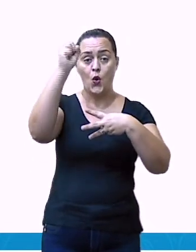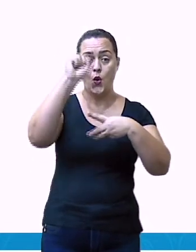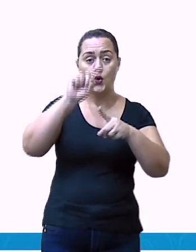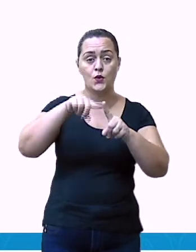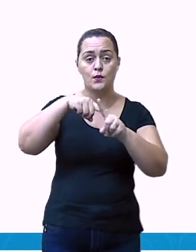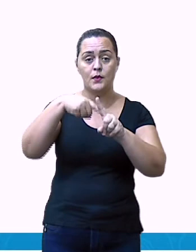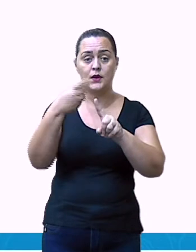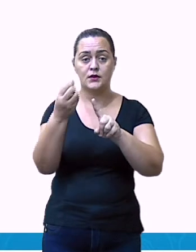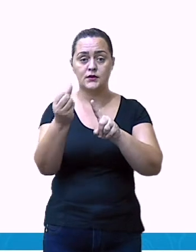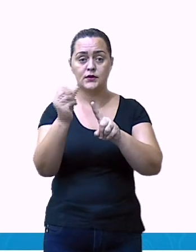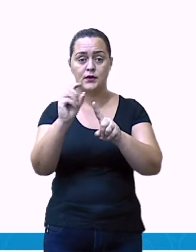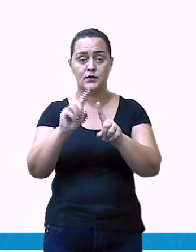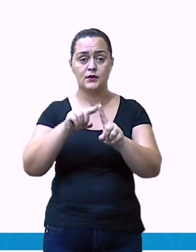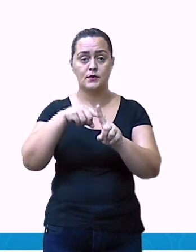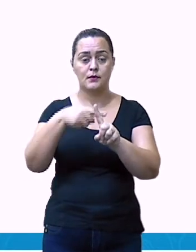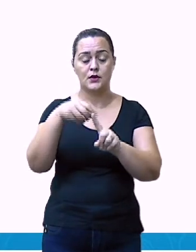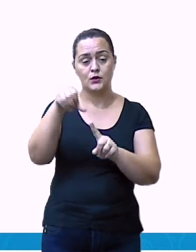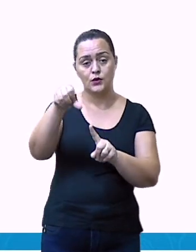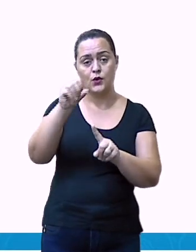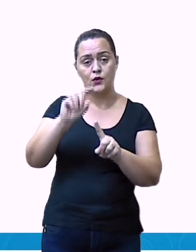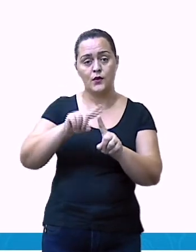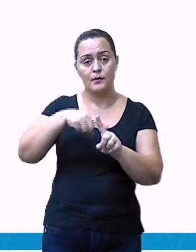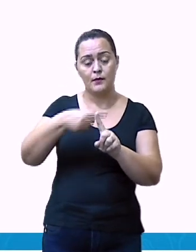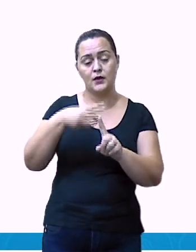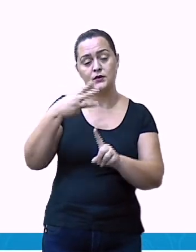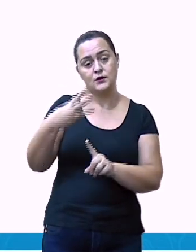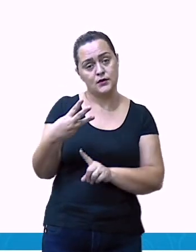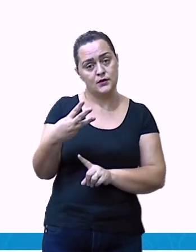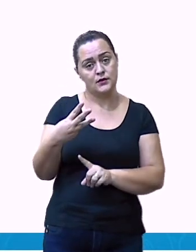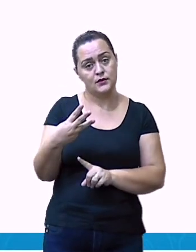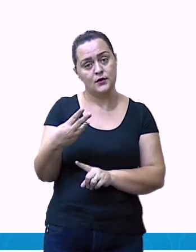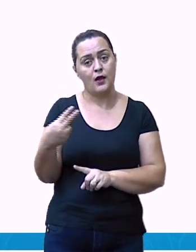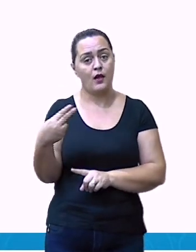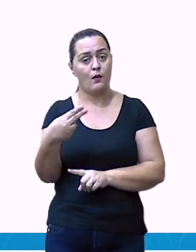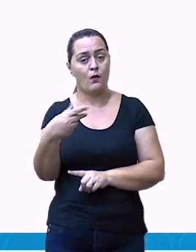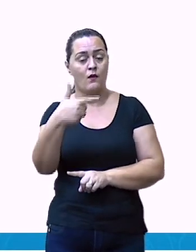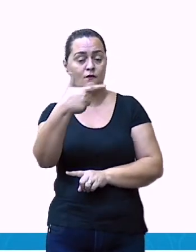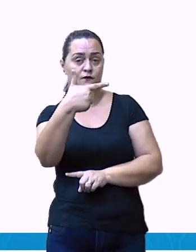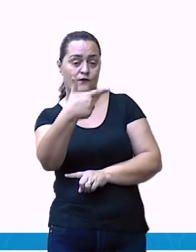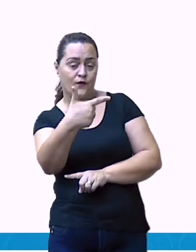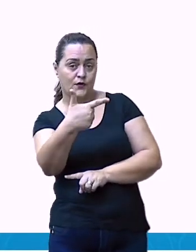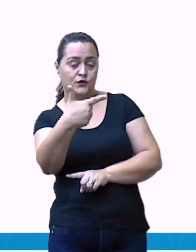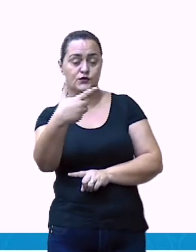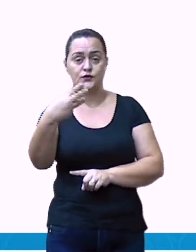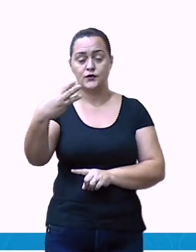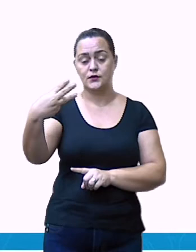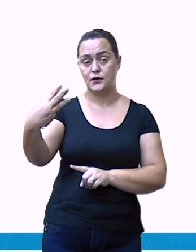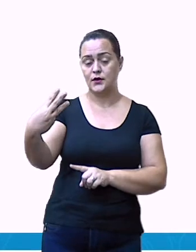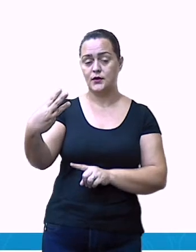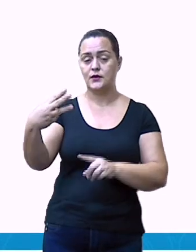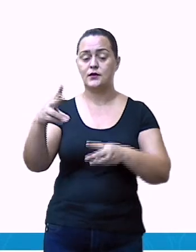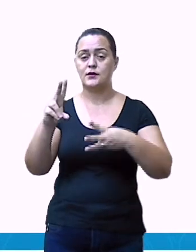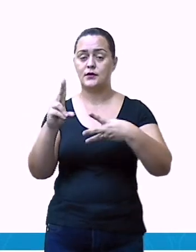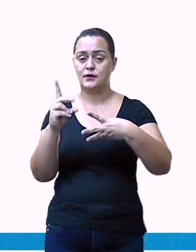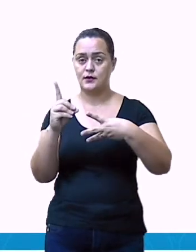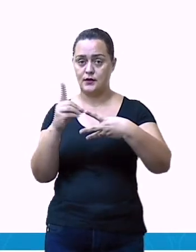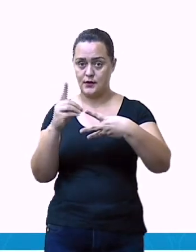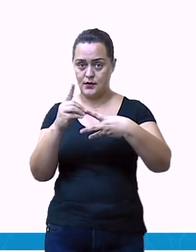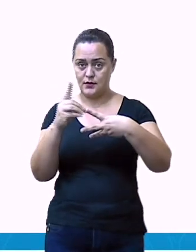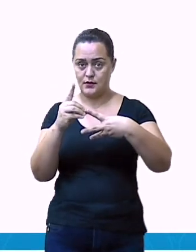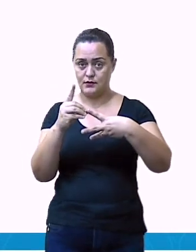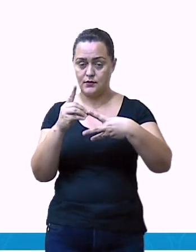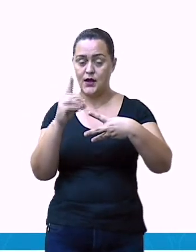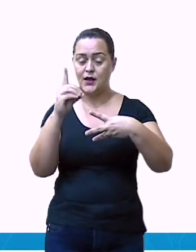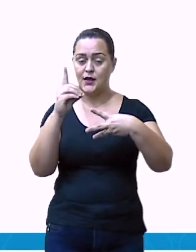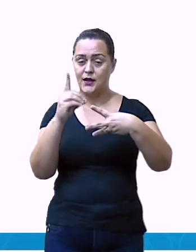de números naturais. Qual é a troca que devemos fazer para continuar o cálculo? Devemos trocar 20